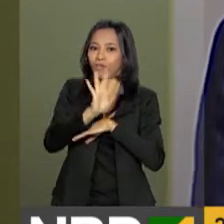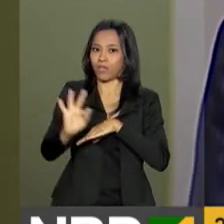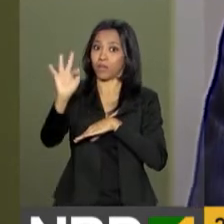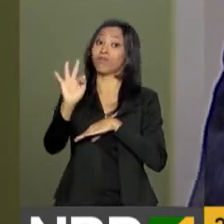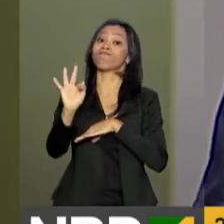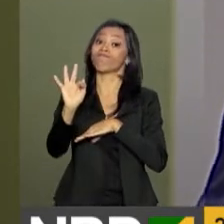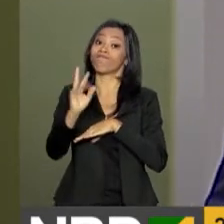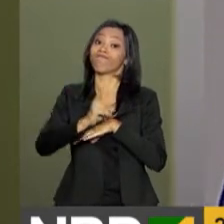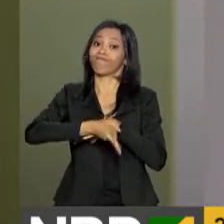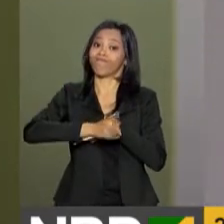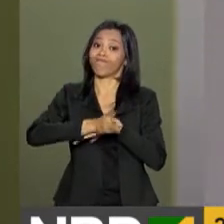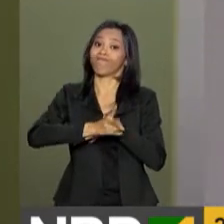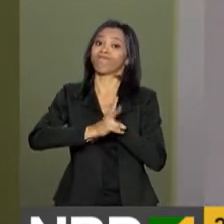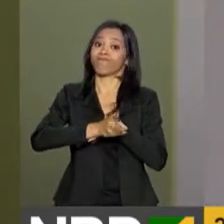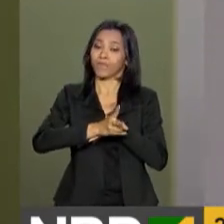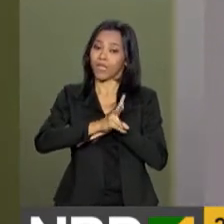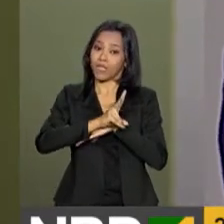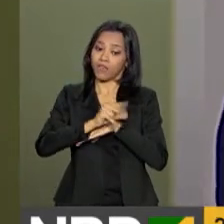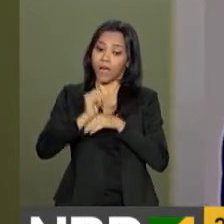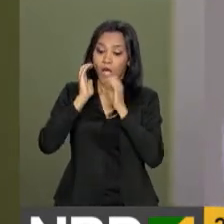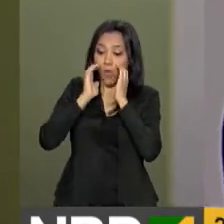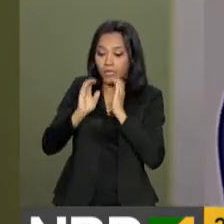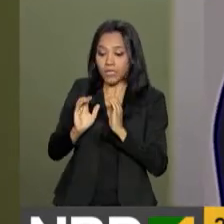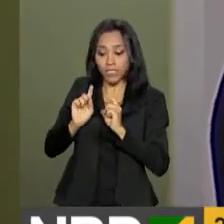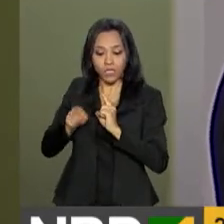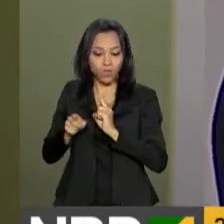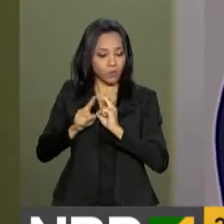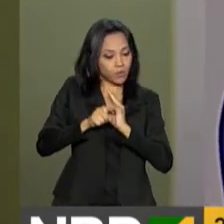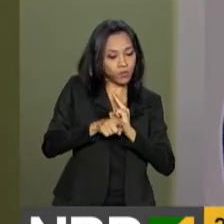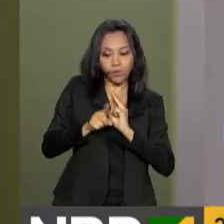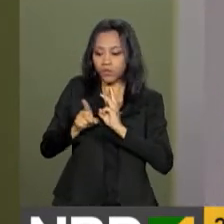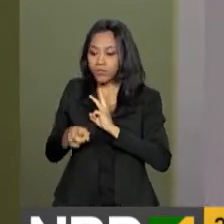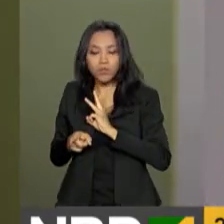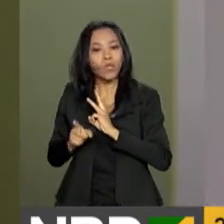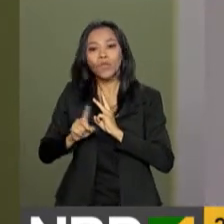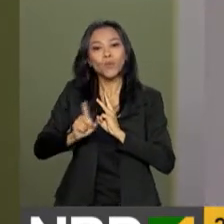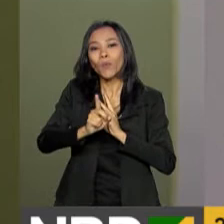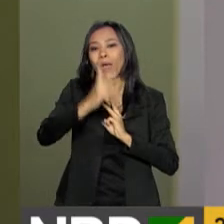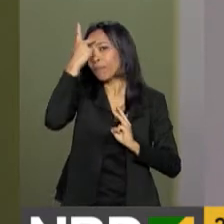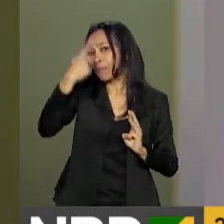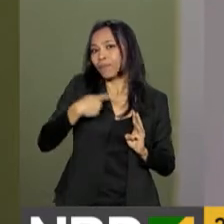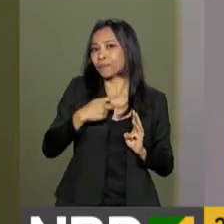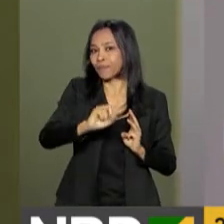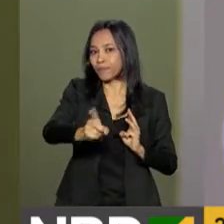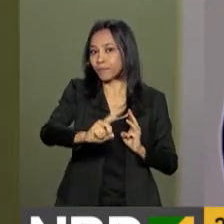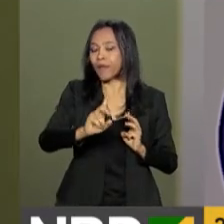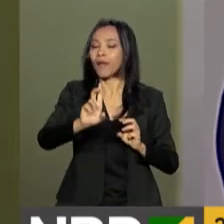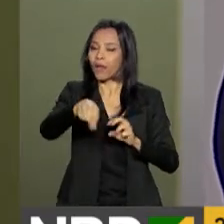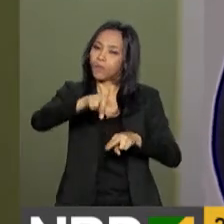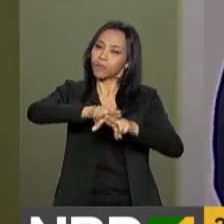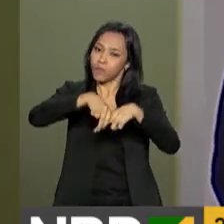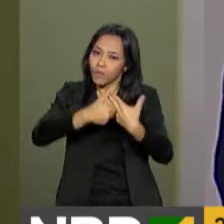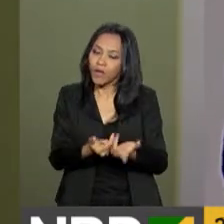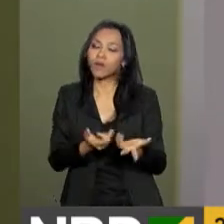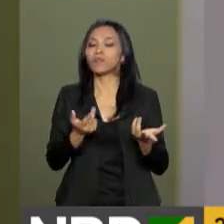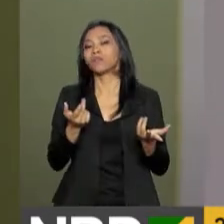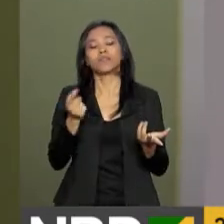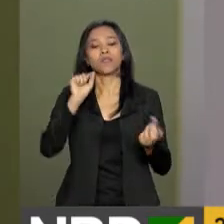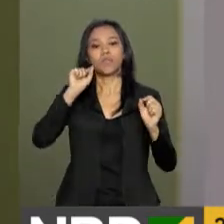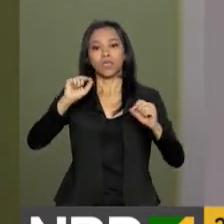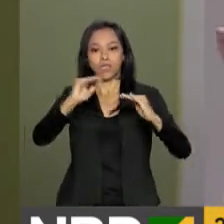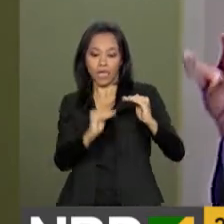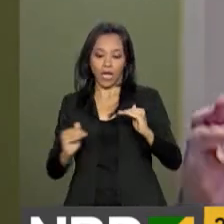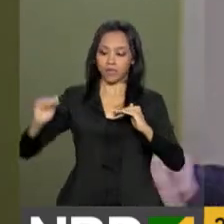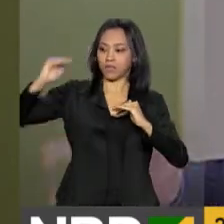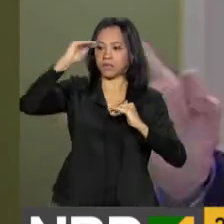quando se fala que se vai cumprir esta ou aquela tarefa não se faz por conta própria faz-se em função da expressão maior